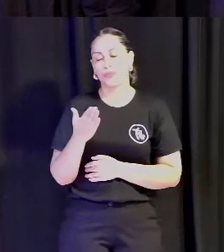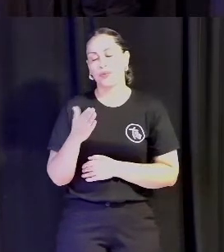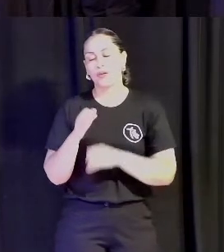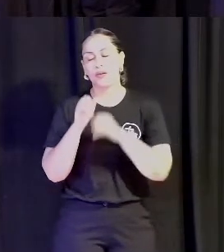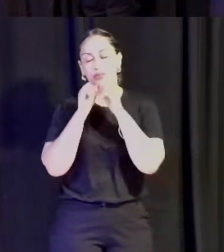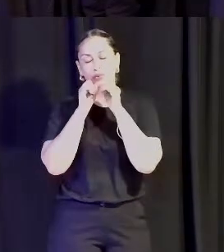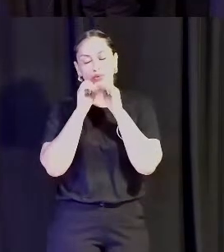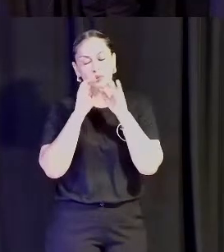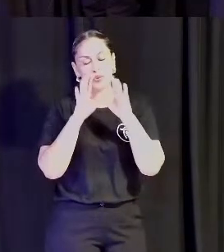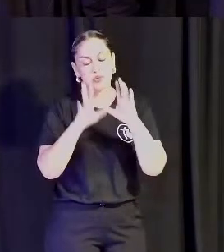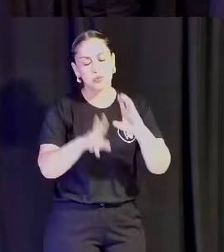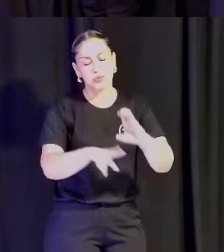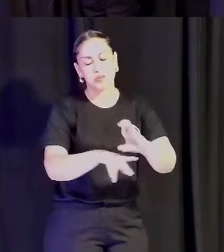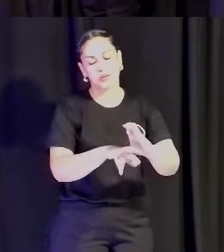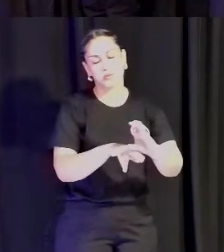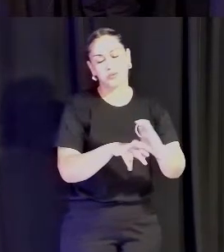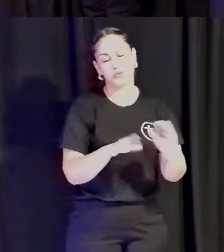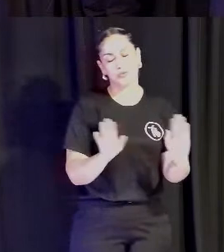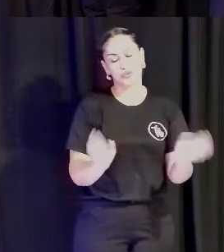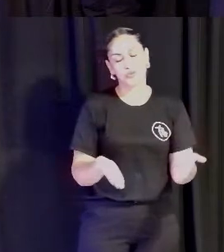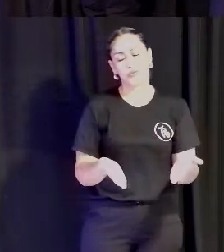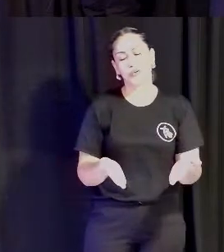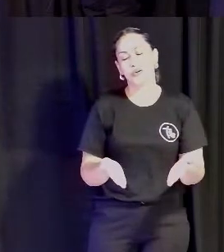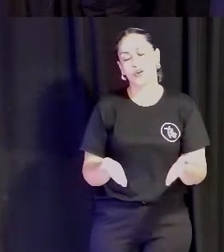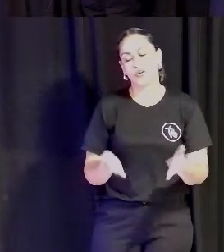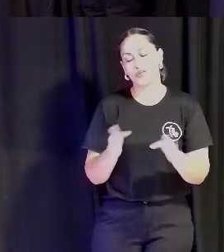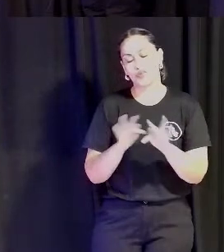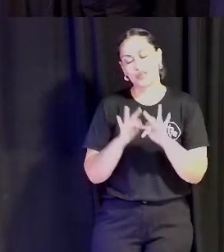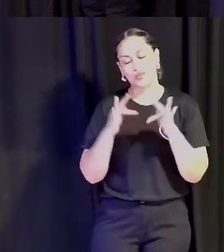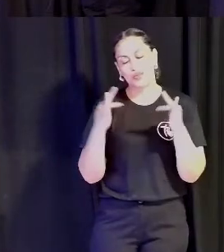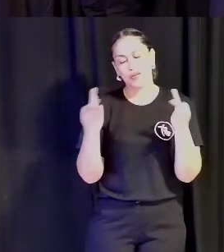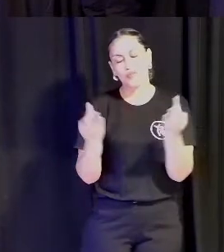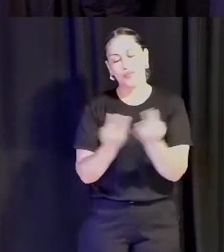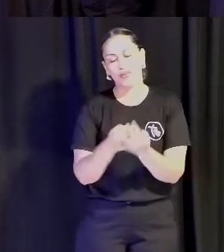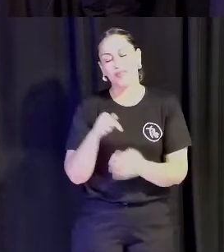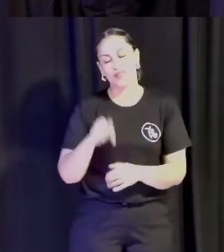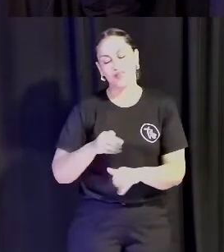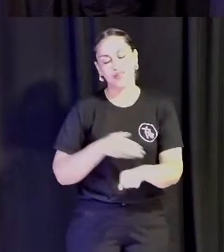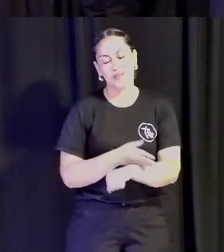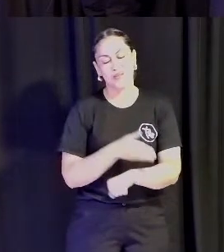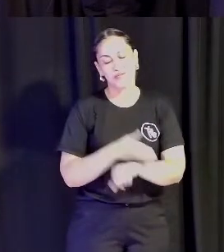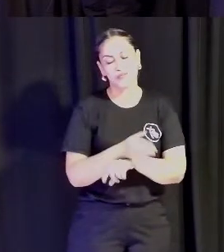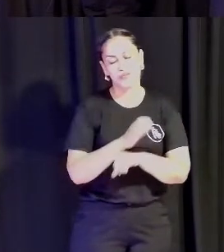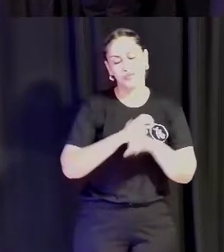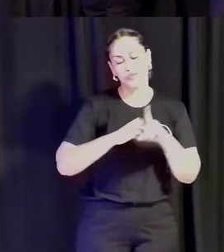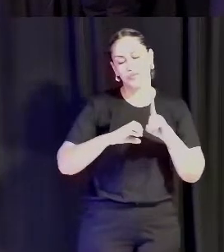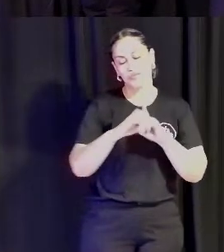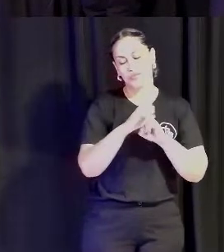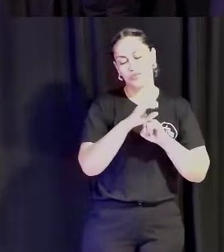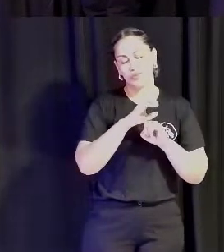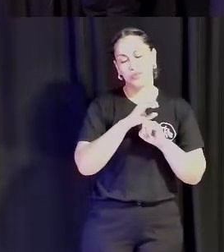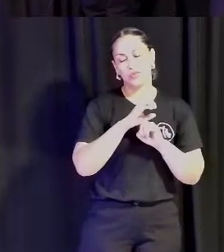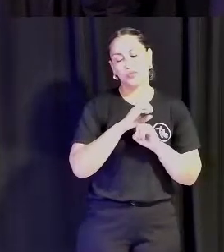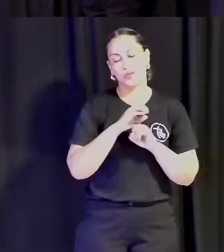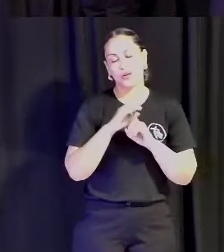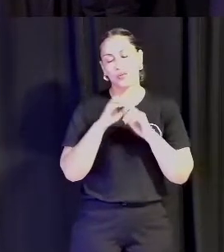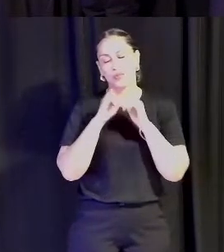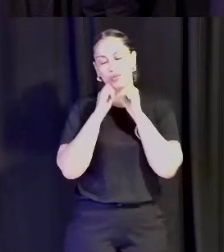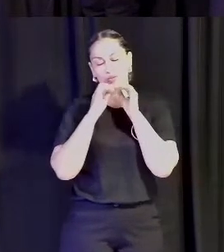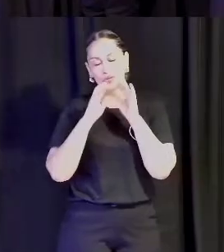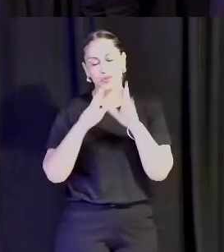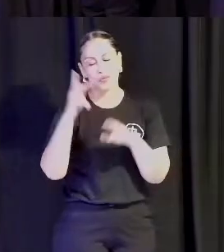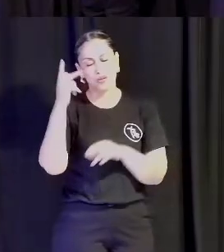abençoa os meus irmãos, Senhor. Abençoe as famílias aqui representadas. Abençoe a tua